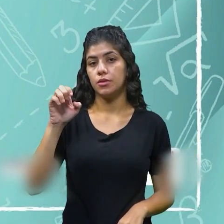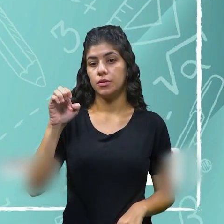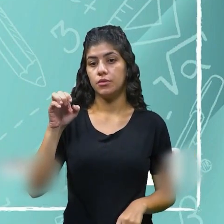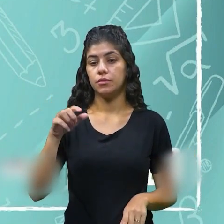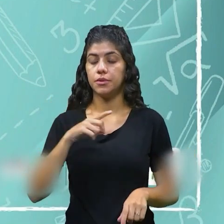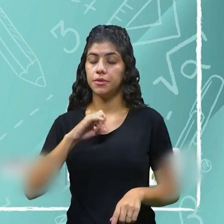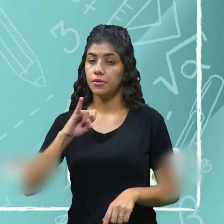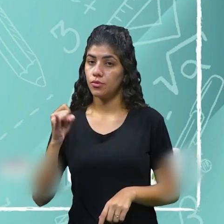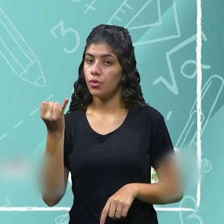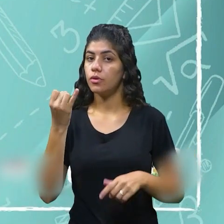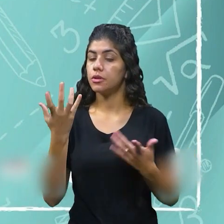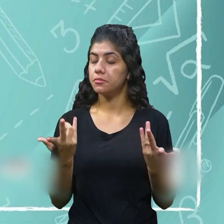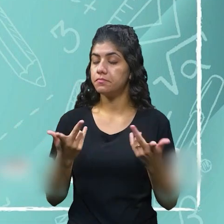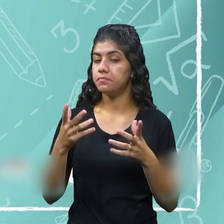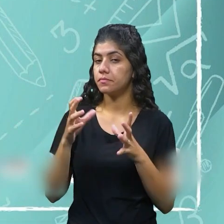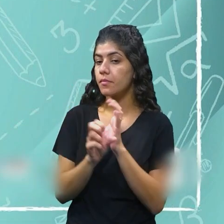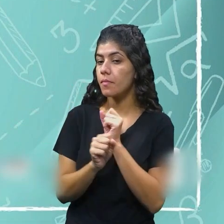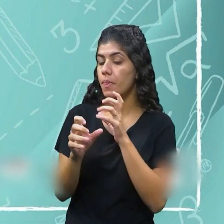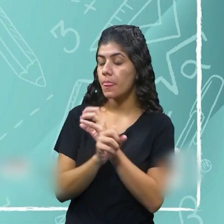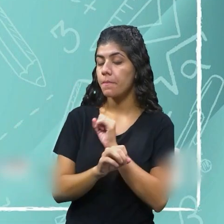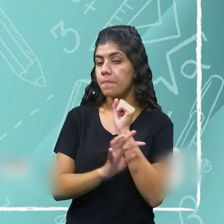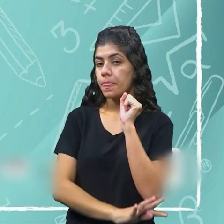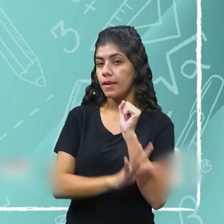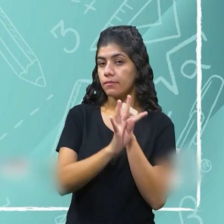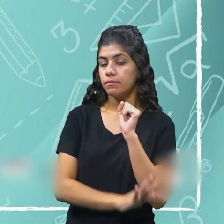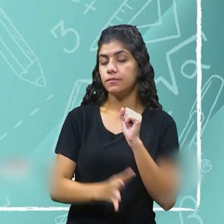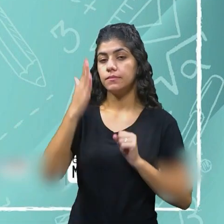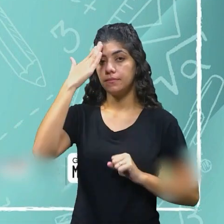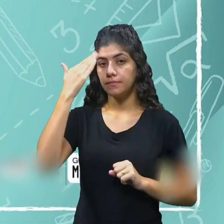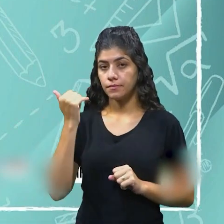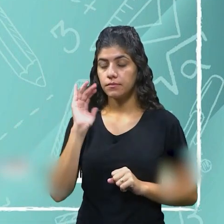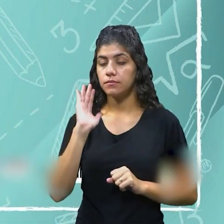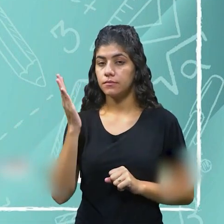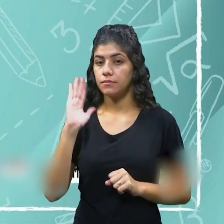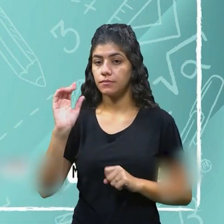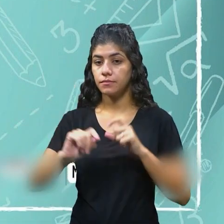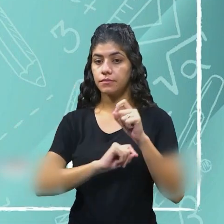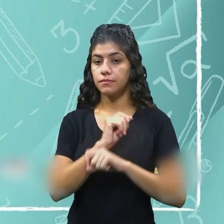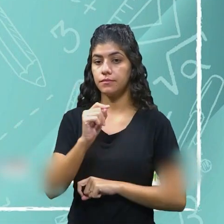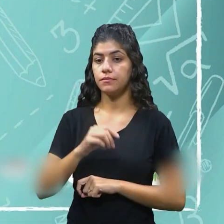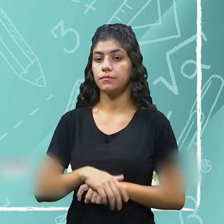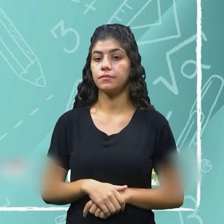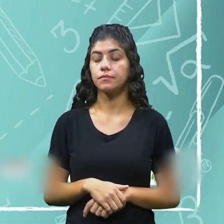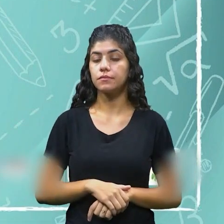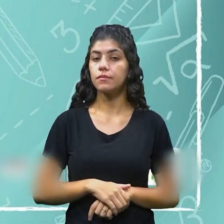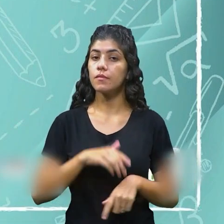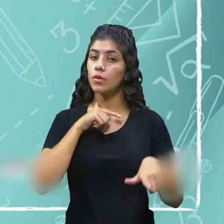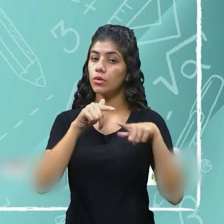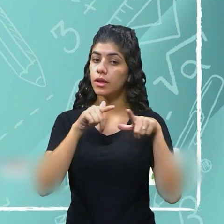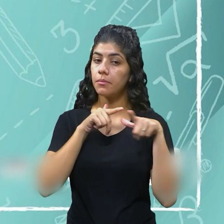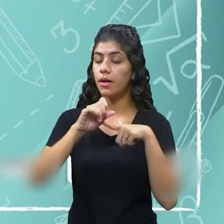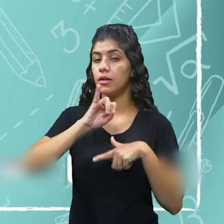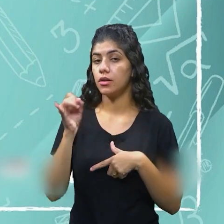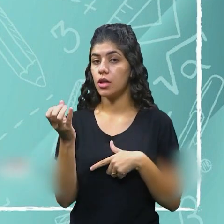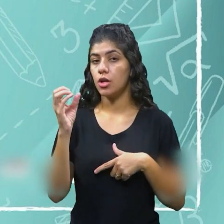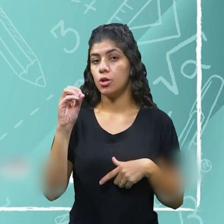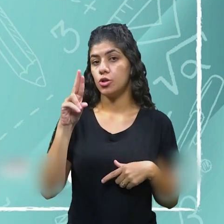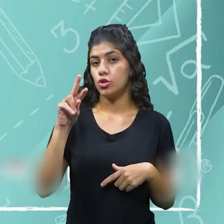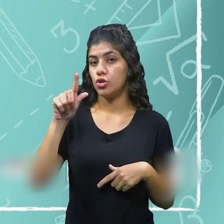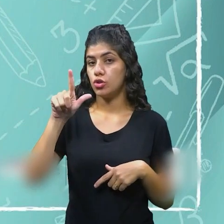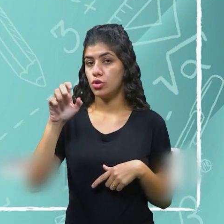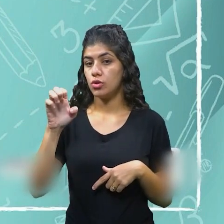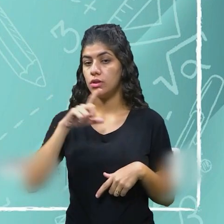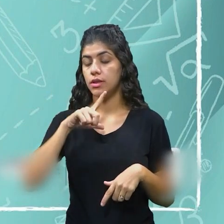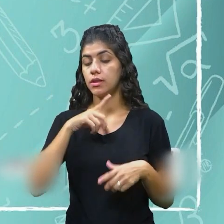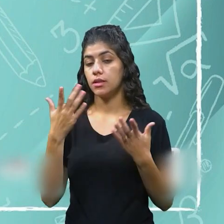ali associada ali a alguma equação de física, você saiba que está lidando com trabalho. E aqui você tem a fórmula,